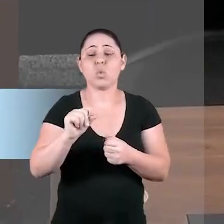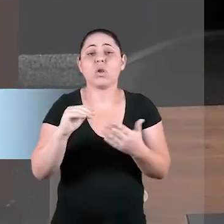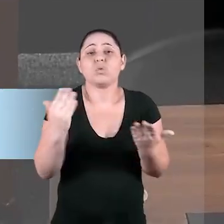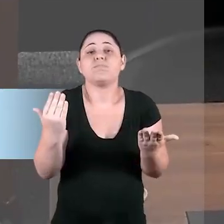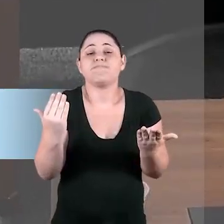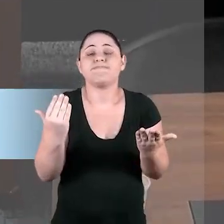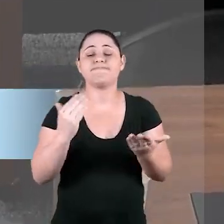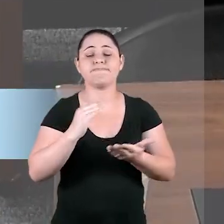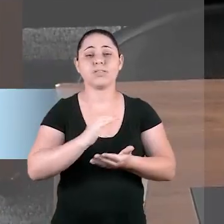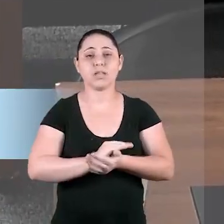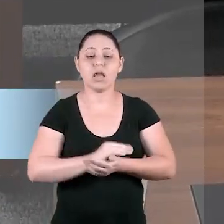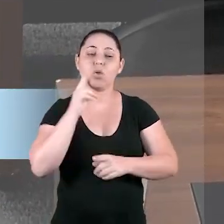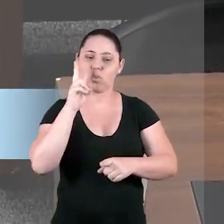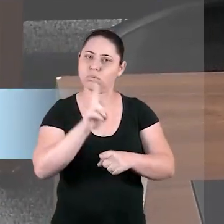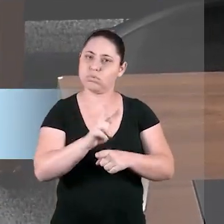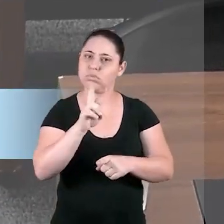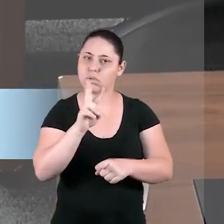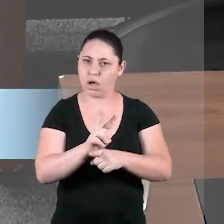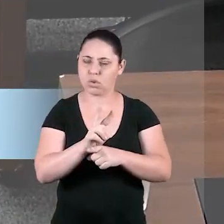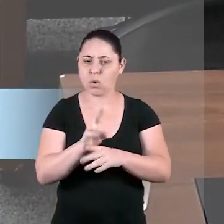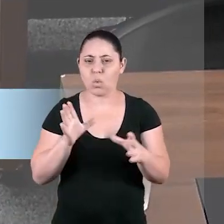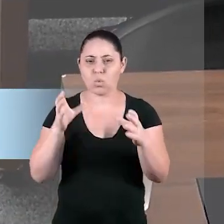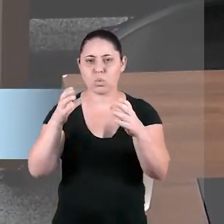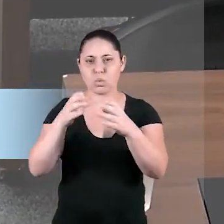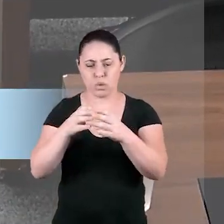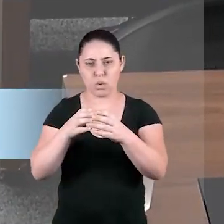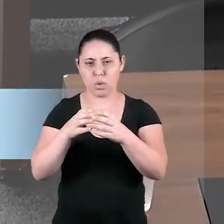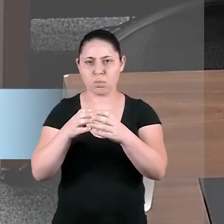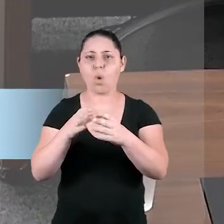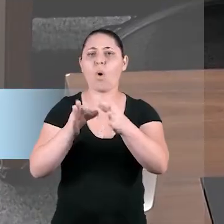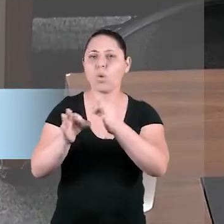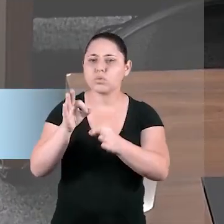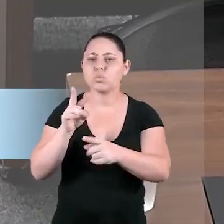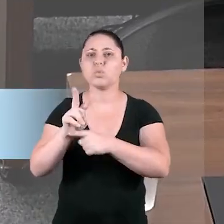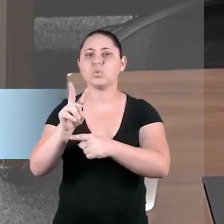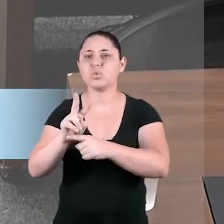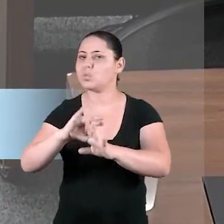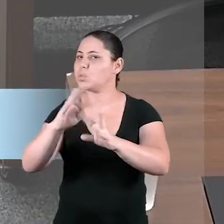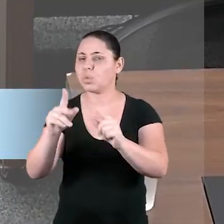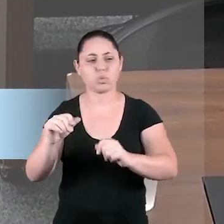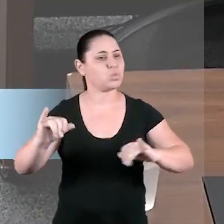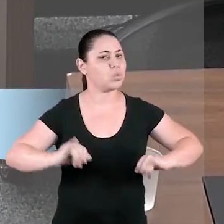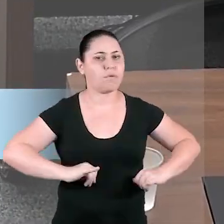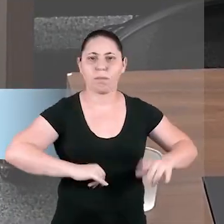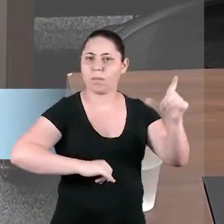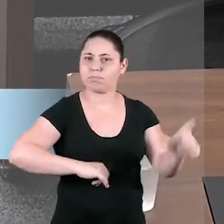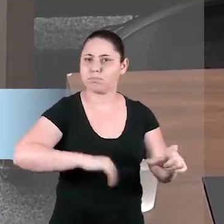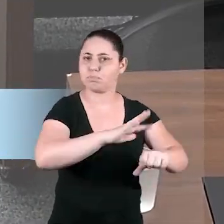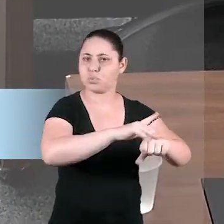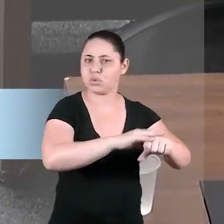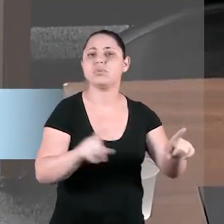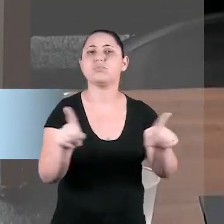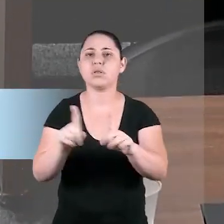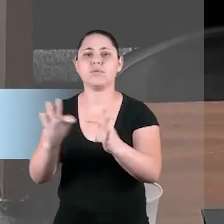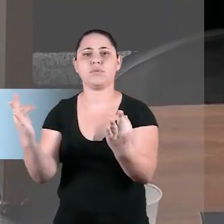essas coisas que aparecem? Então, nos cuidados paliativos, a equipe lida com todo esse sofrimento, tanto do paciente quanto